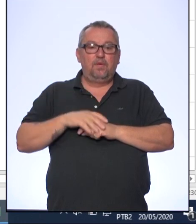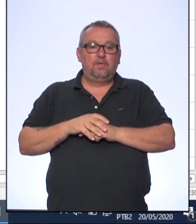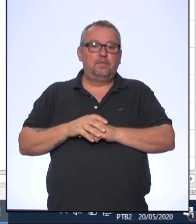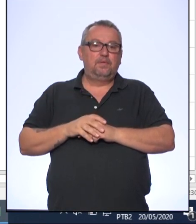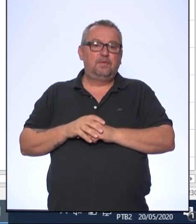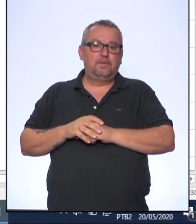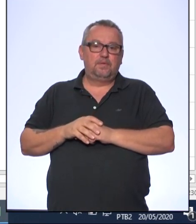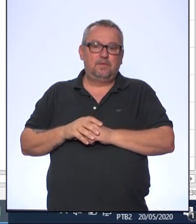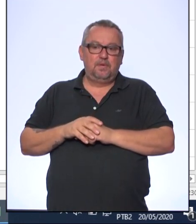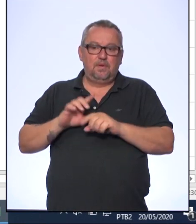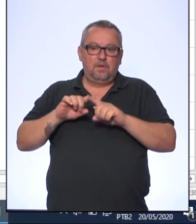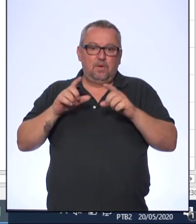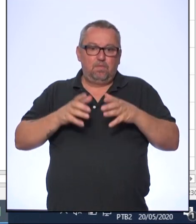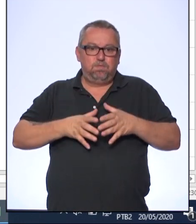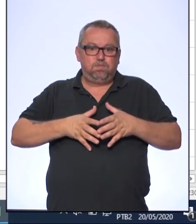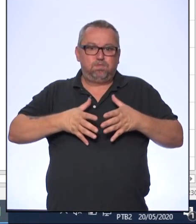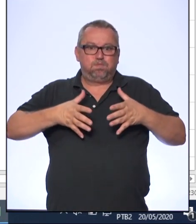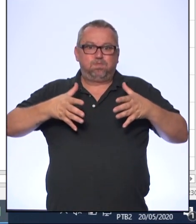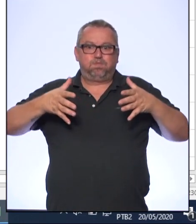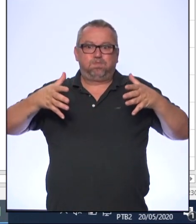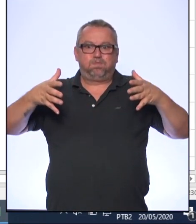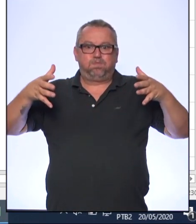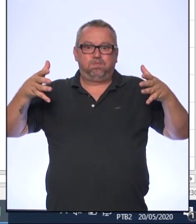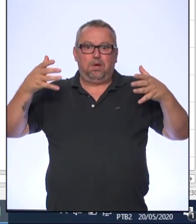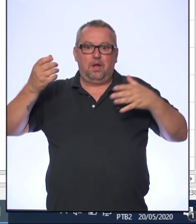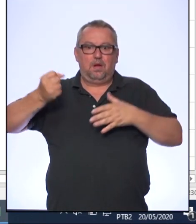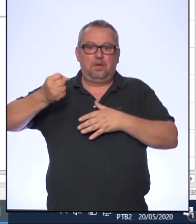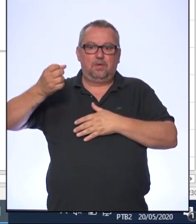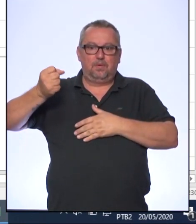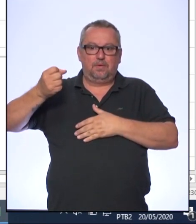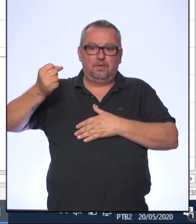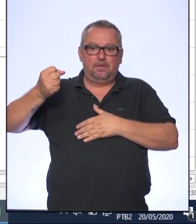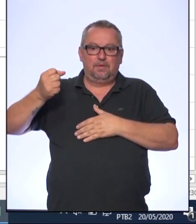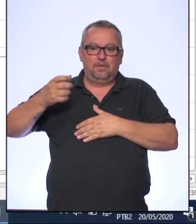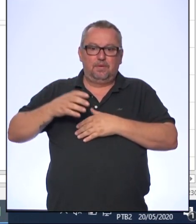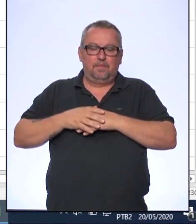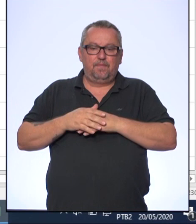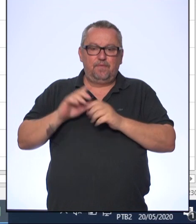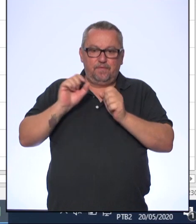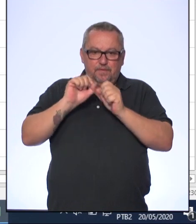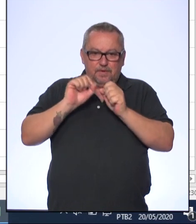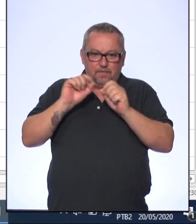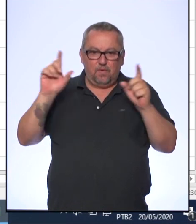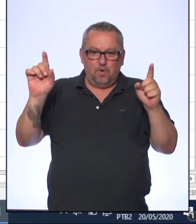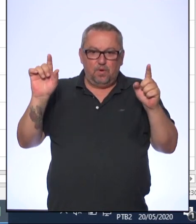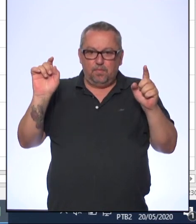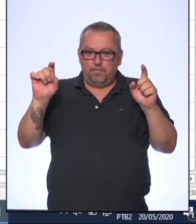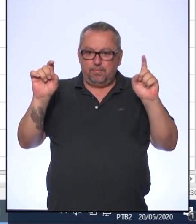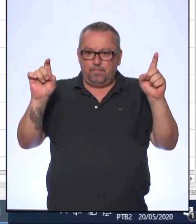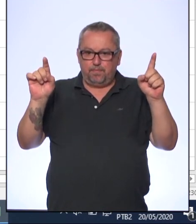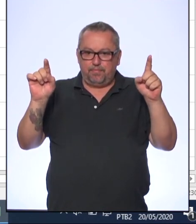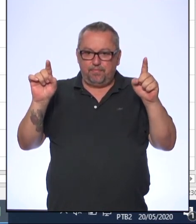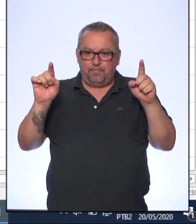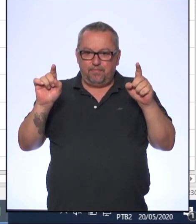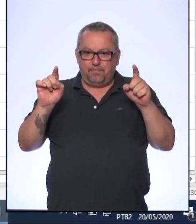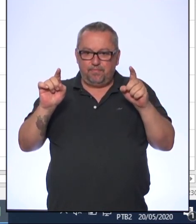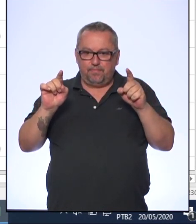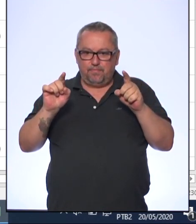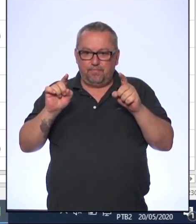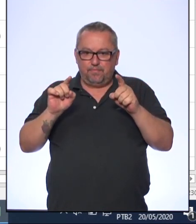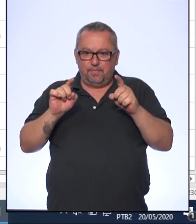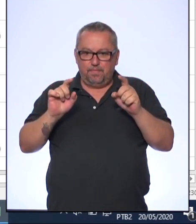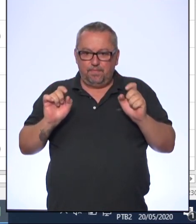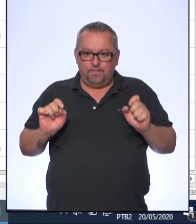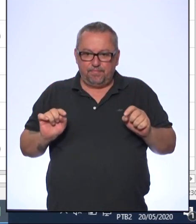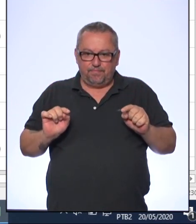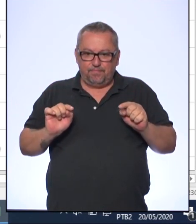verem. Nossa, apareceu uma tela enorme aqui em branco. O que eu faço com essa tela? Eu tenho que, ó, estou diminuindo só para vocês